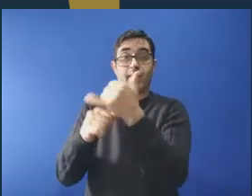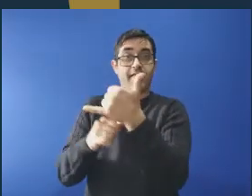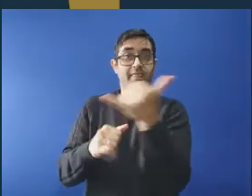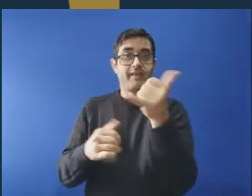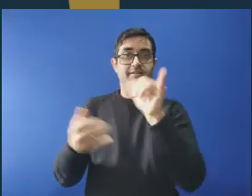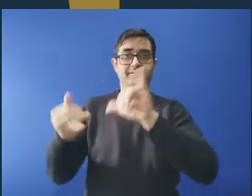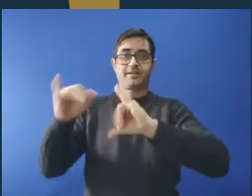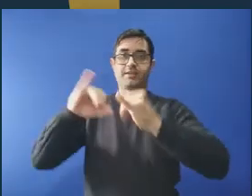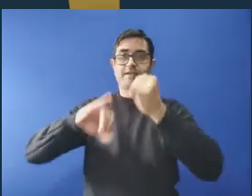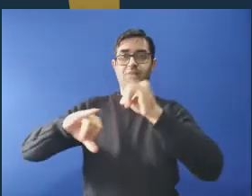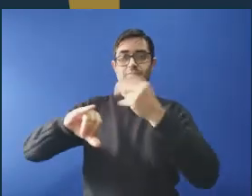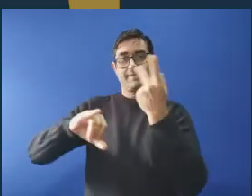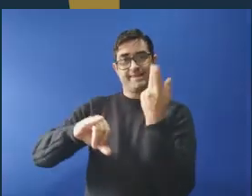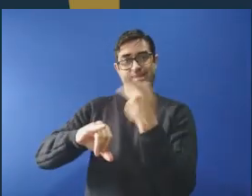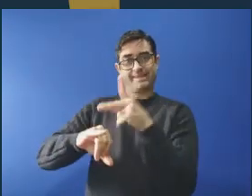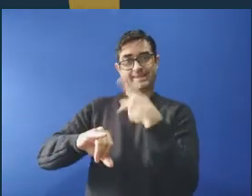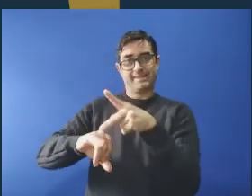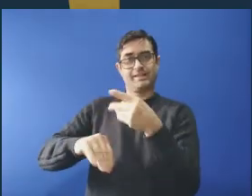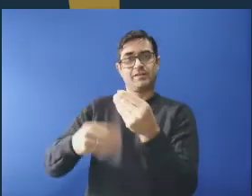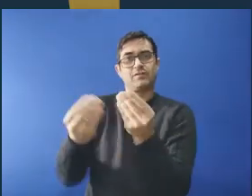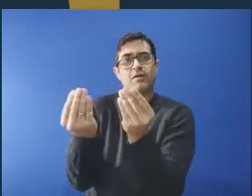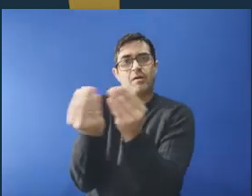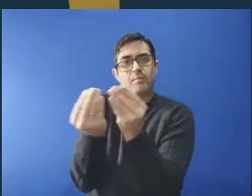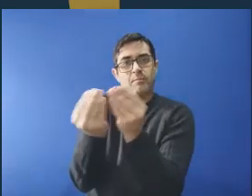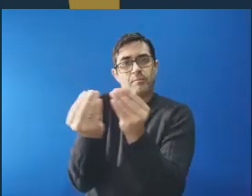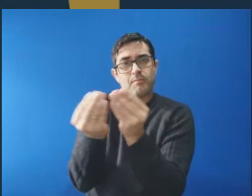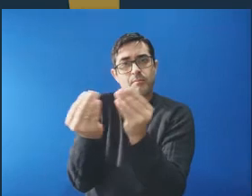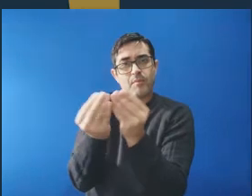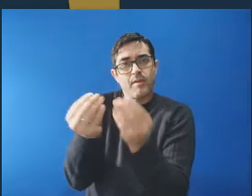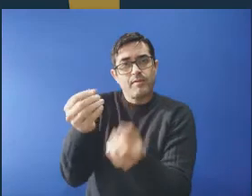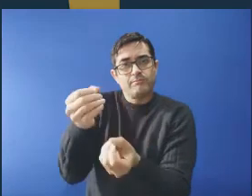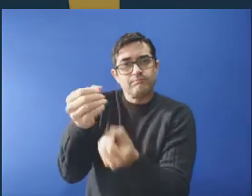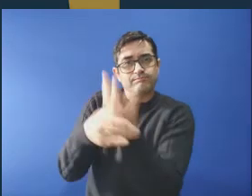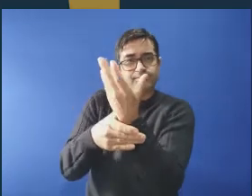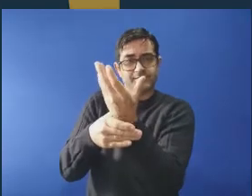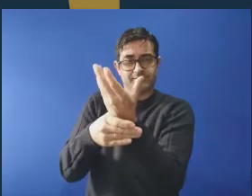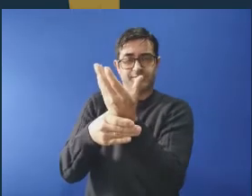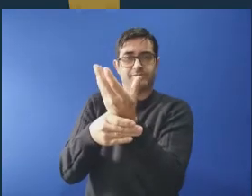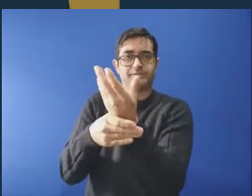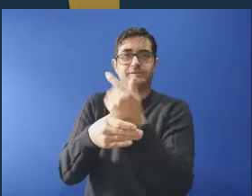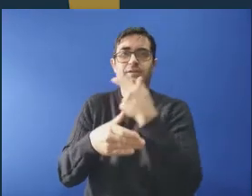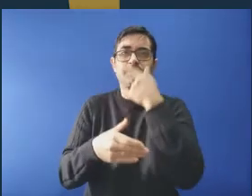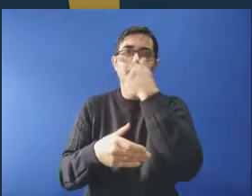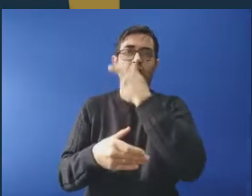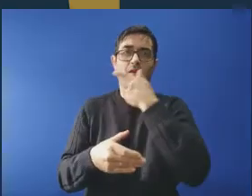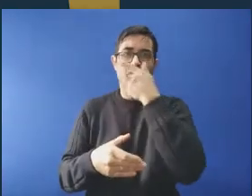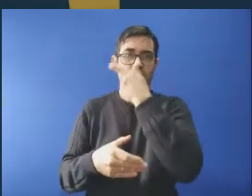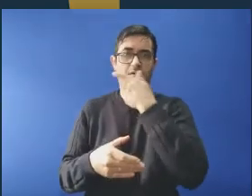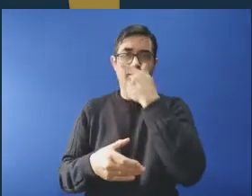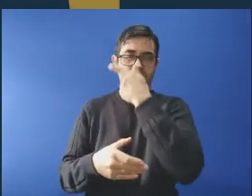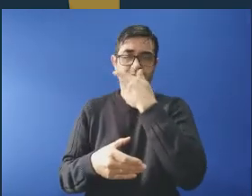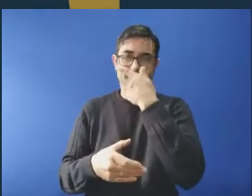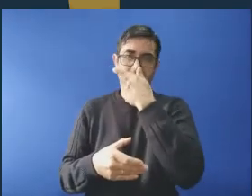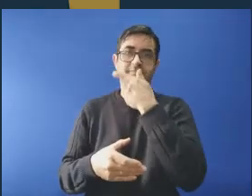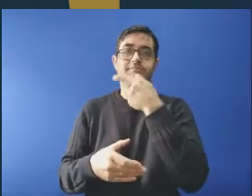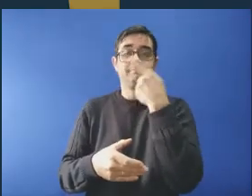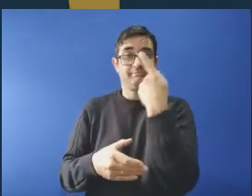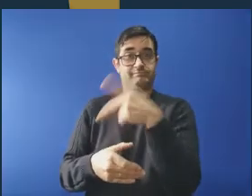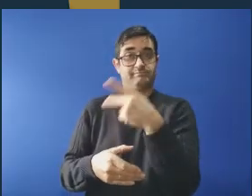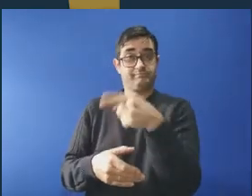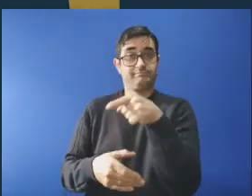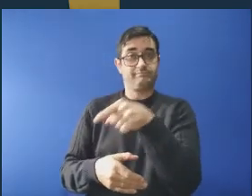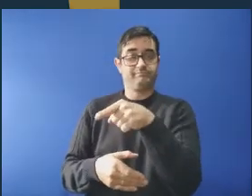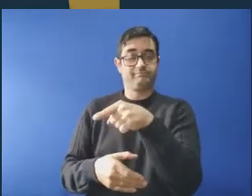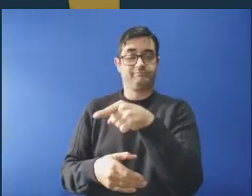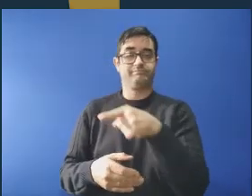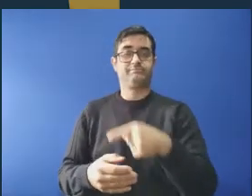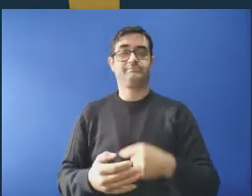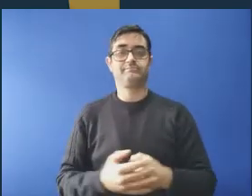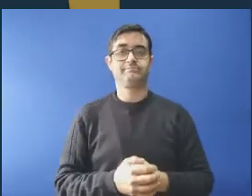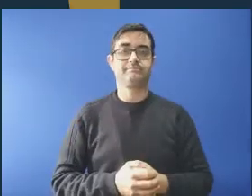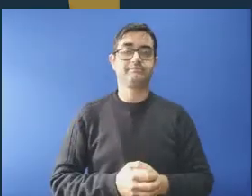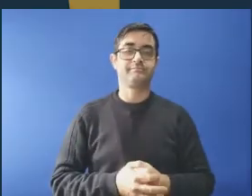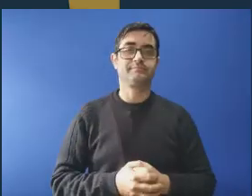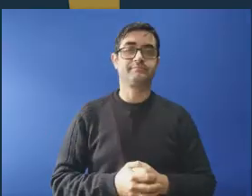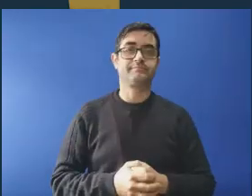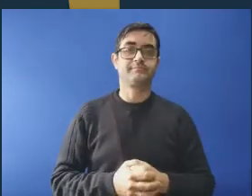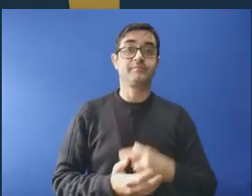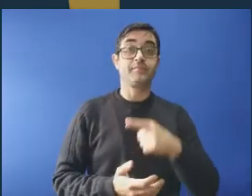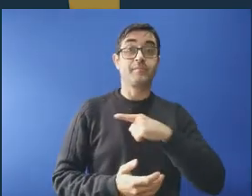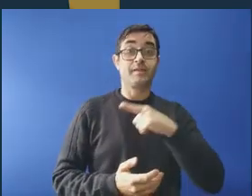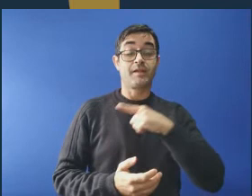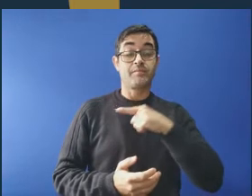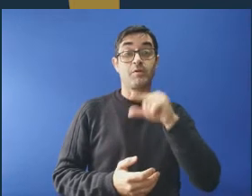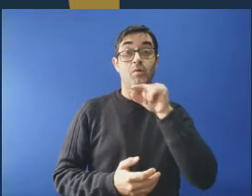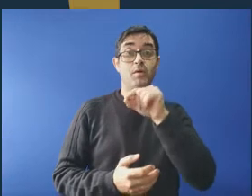uma molécula de glicose, por exemplo, além de outras moléculas que podem ser produzidas, a glicose vai ser aqui o nosso exemplo. E